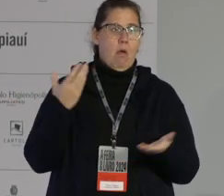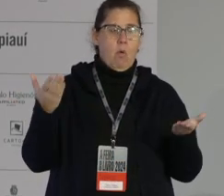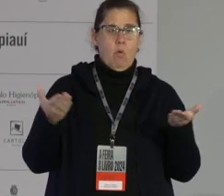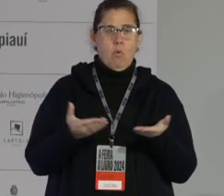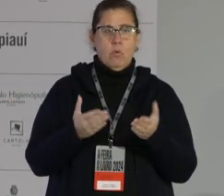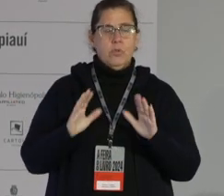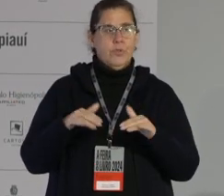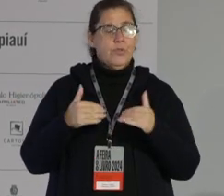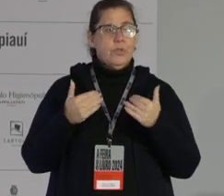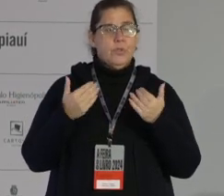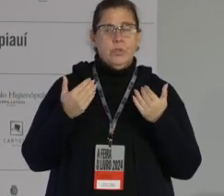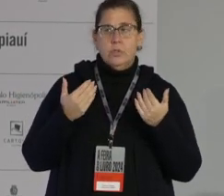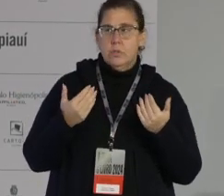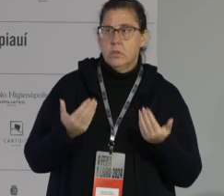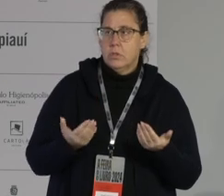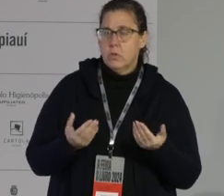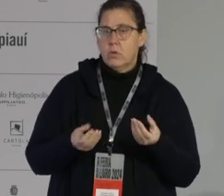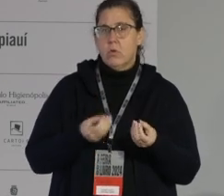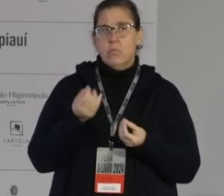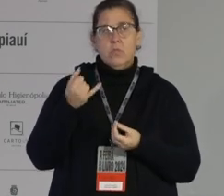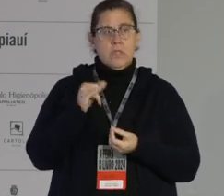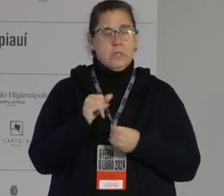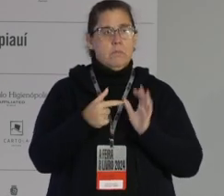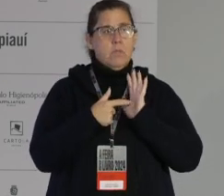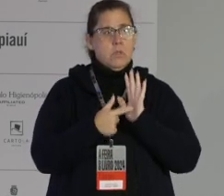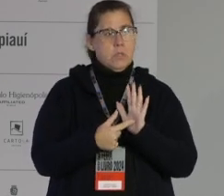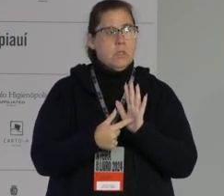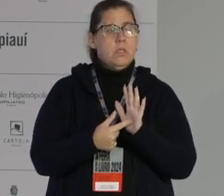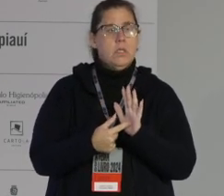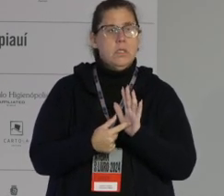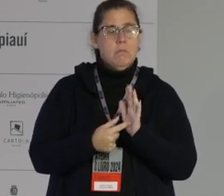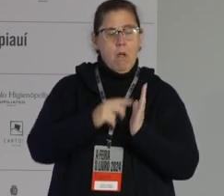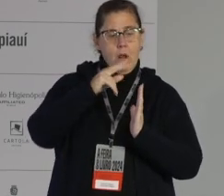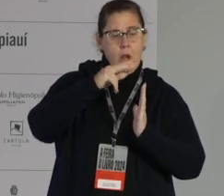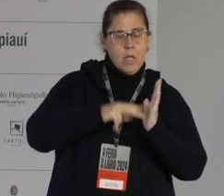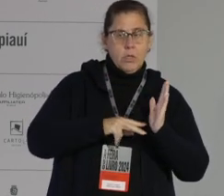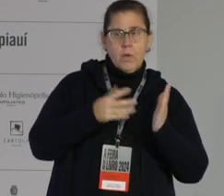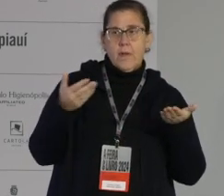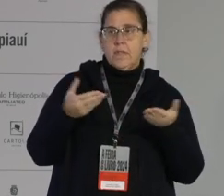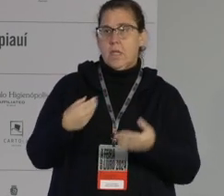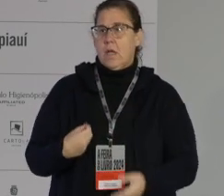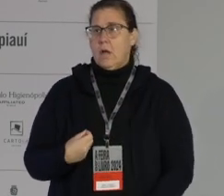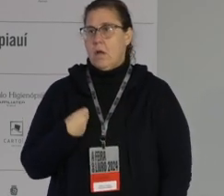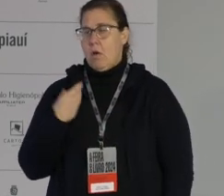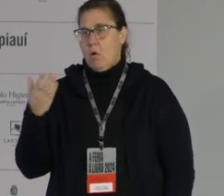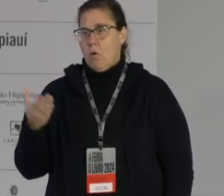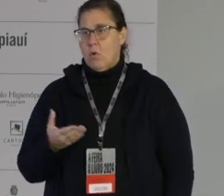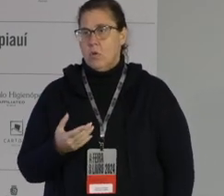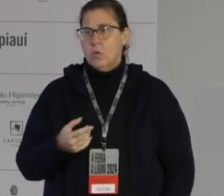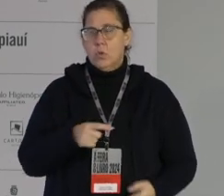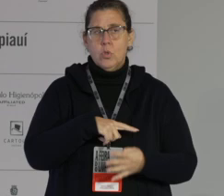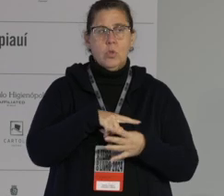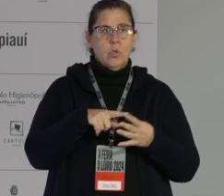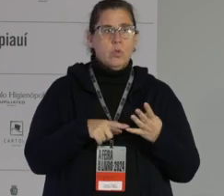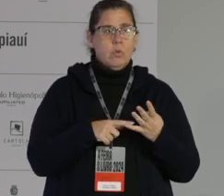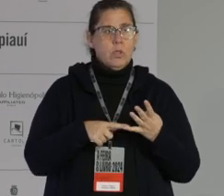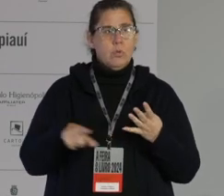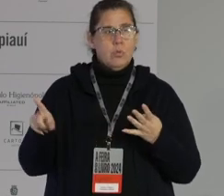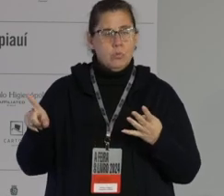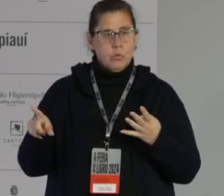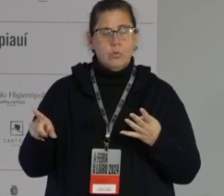partir desse, é como se ele levasse o leitor até o presente, e a partir de então os 4 últimos contos se passam todos